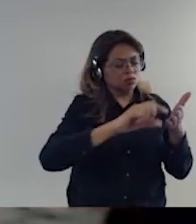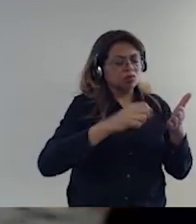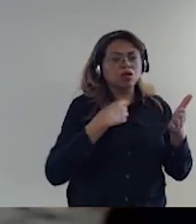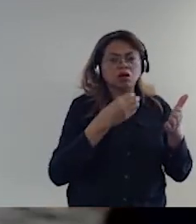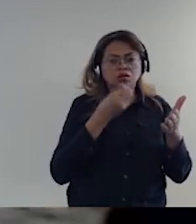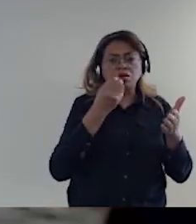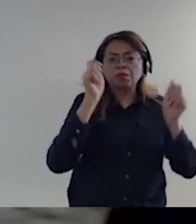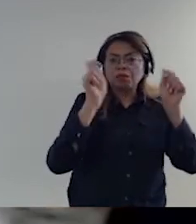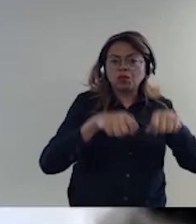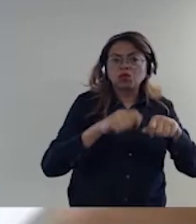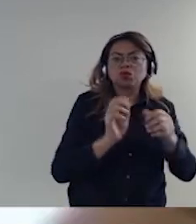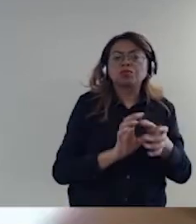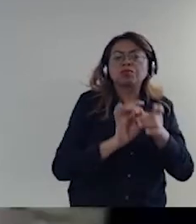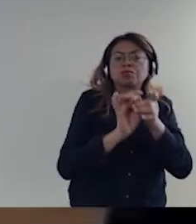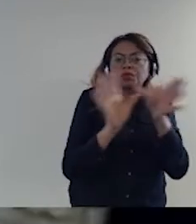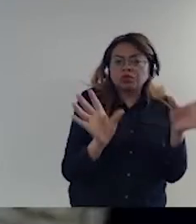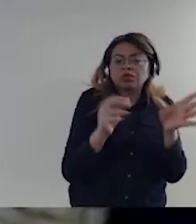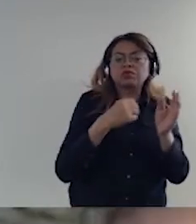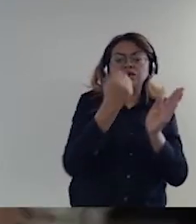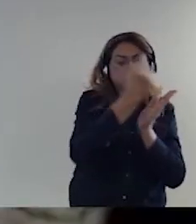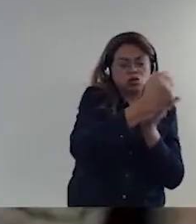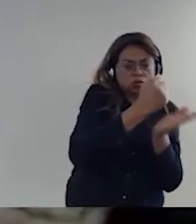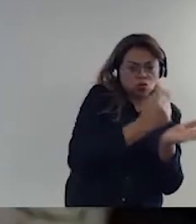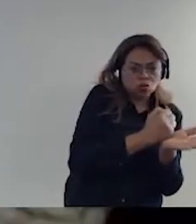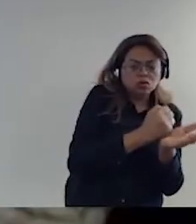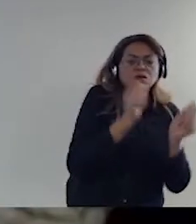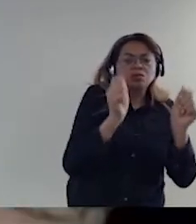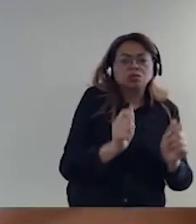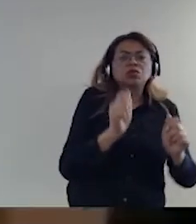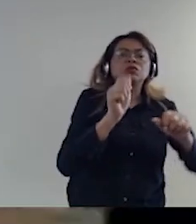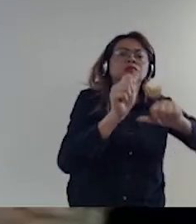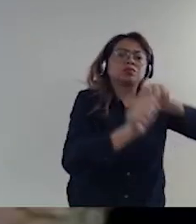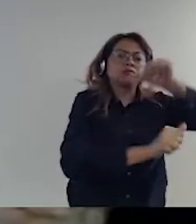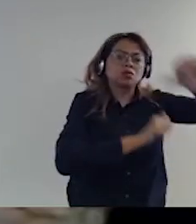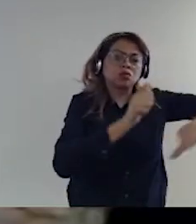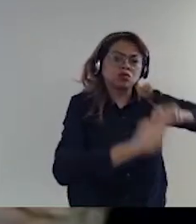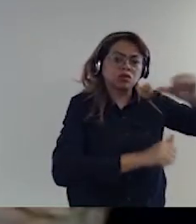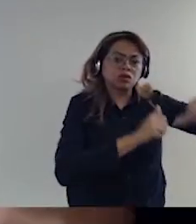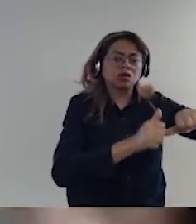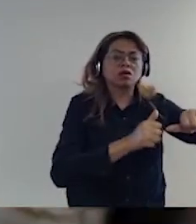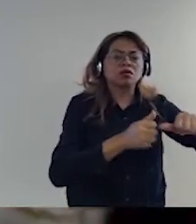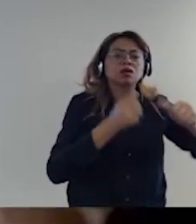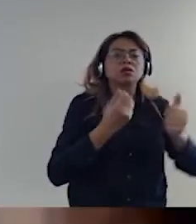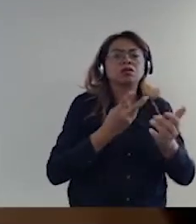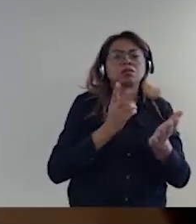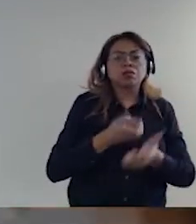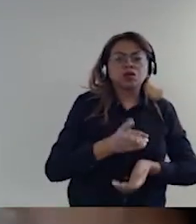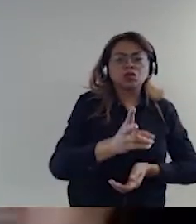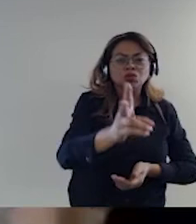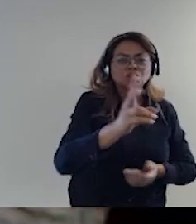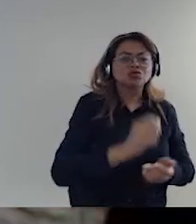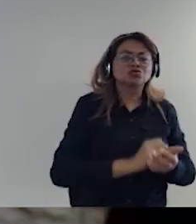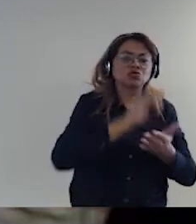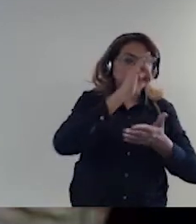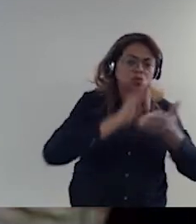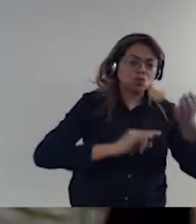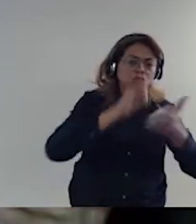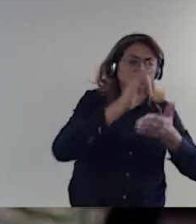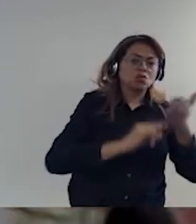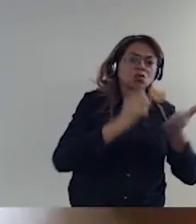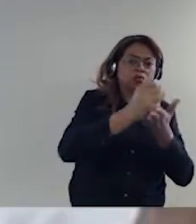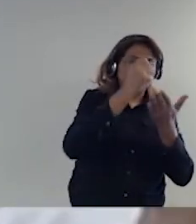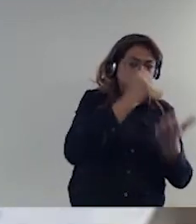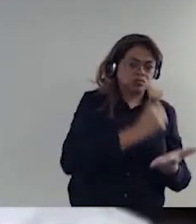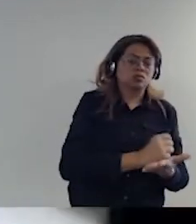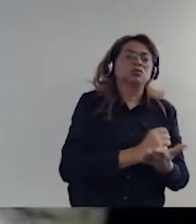permitem a modificação para ir ao encontro do equilíbrio pretérito que as partes estabeleceram, são cláusulas que, no fundo, ainda são